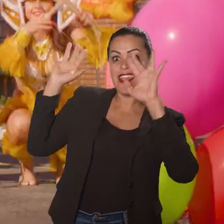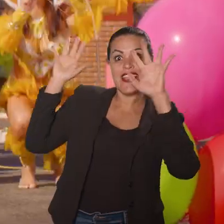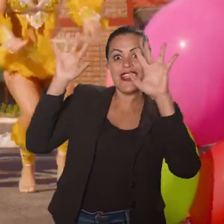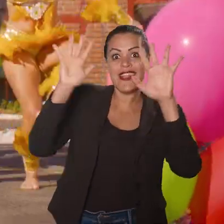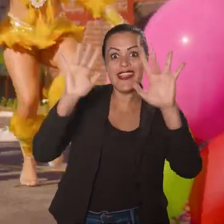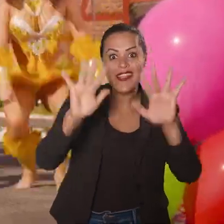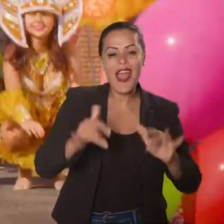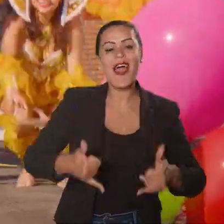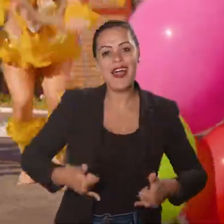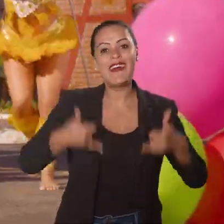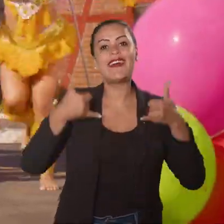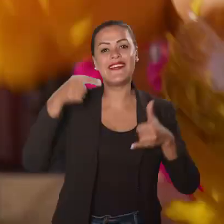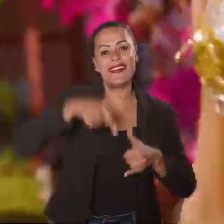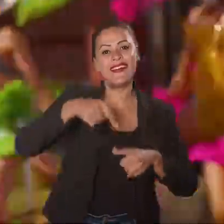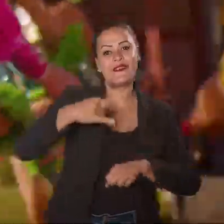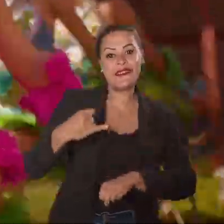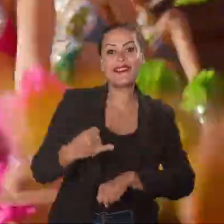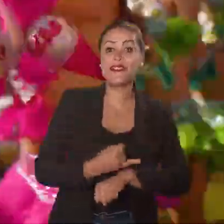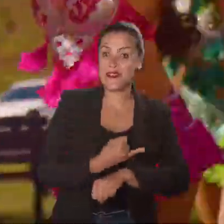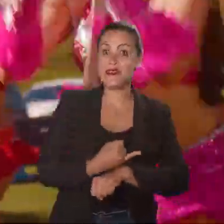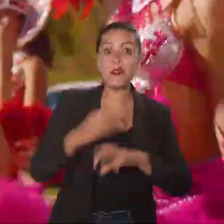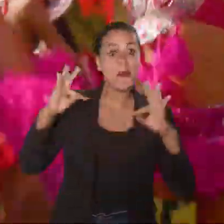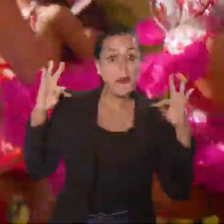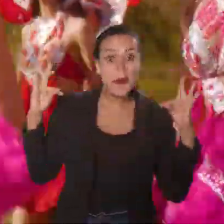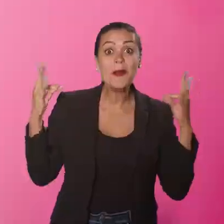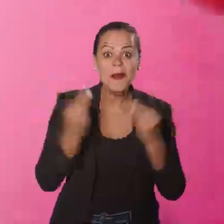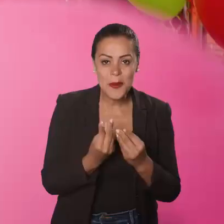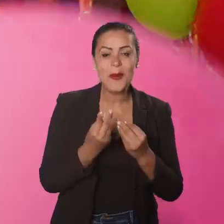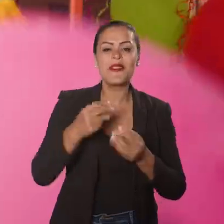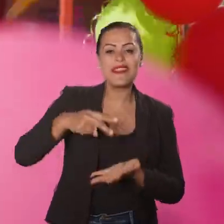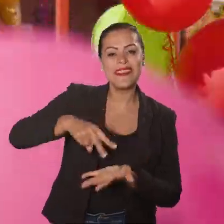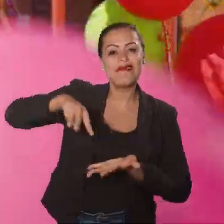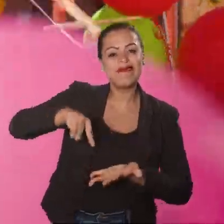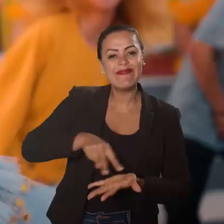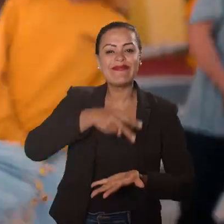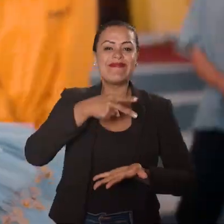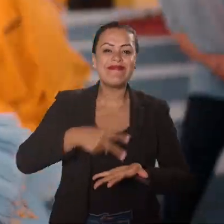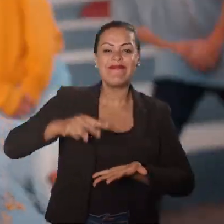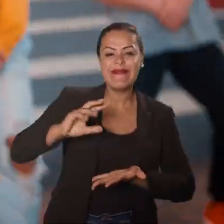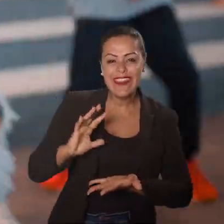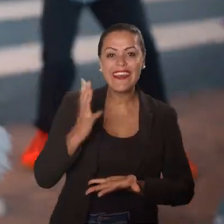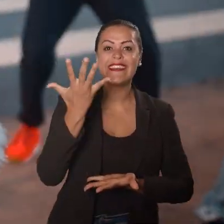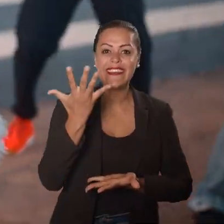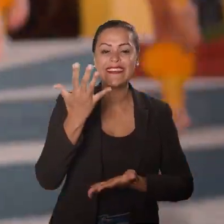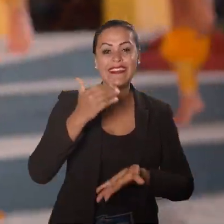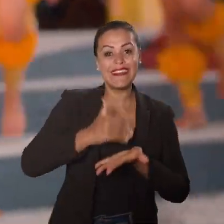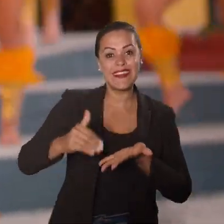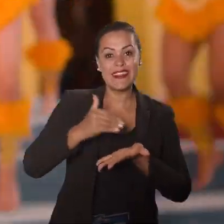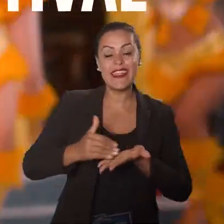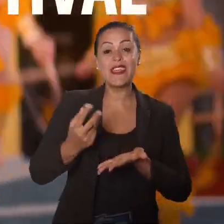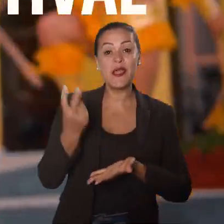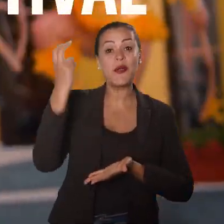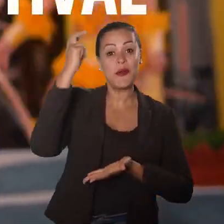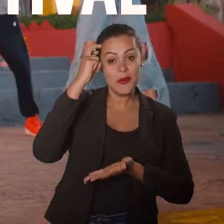de todos os lugares. Um motivo de orgulho para a nossa cidade e para todos que fazem a arte da